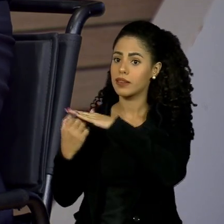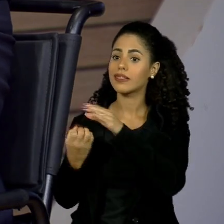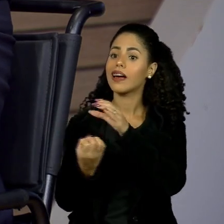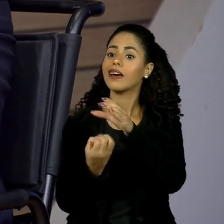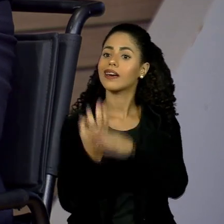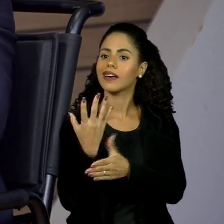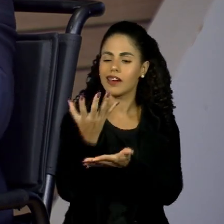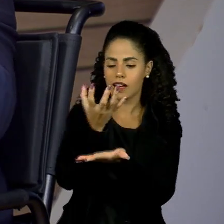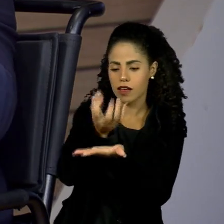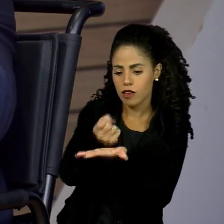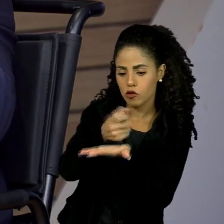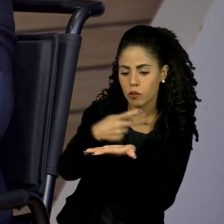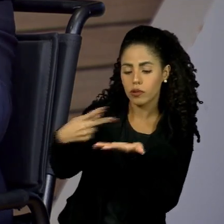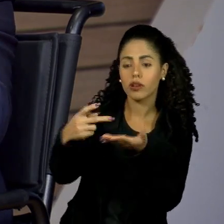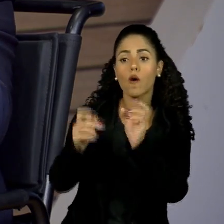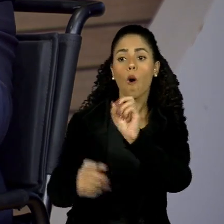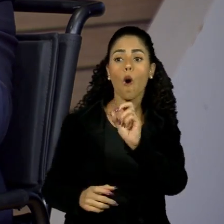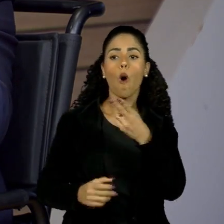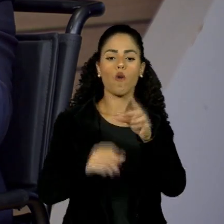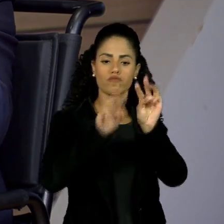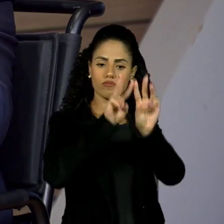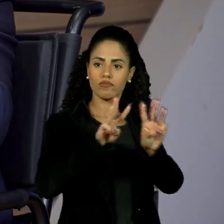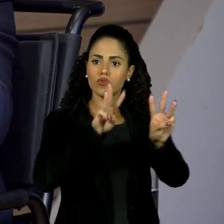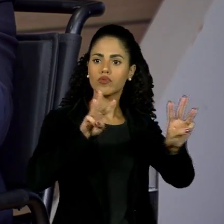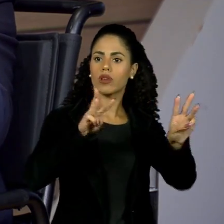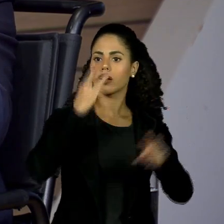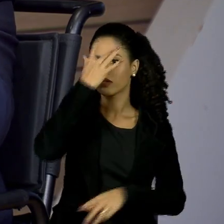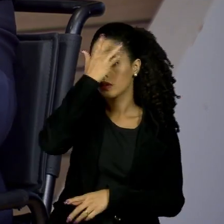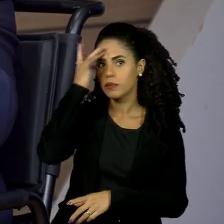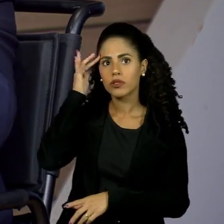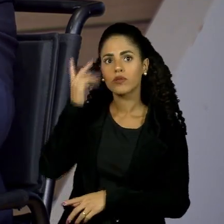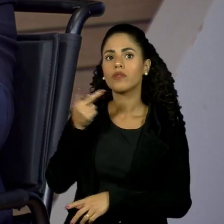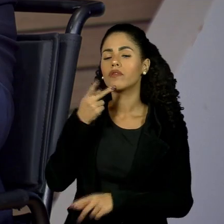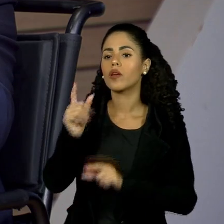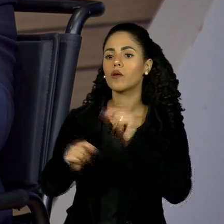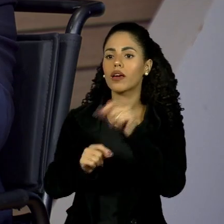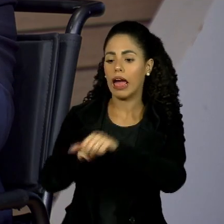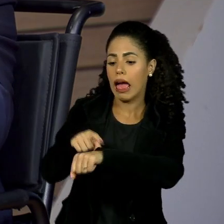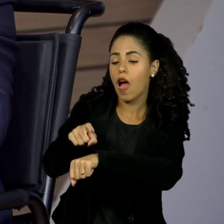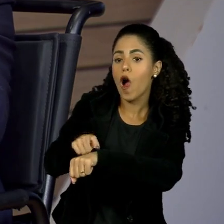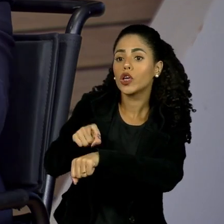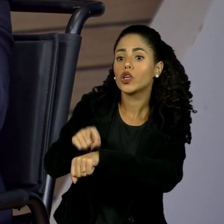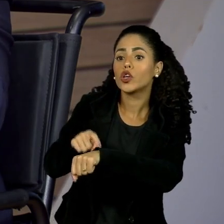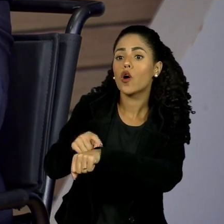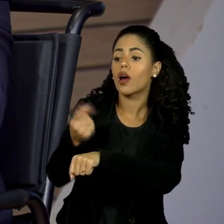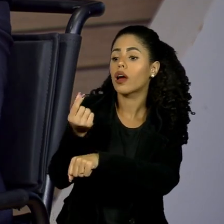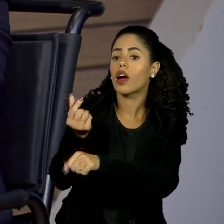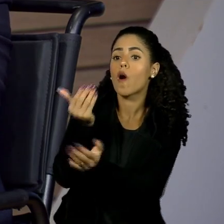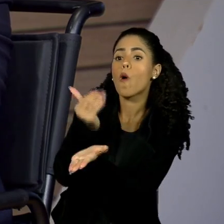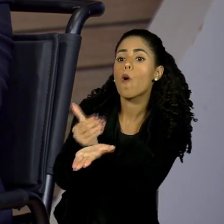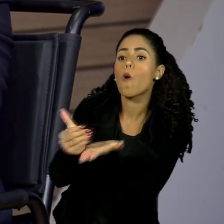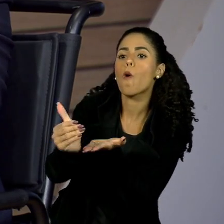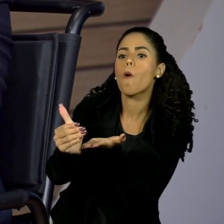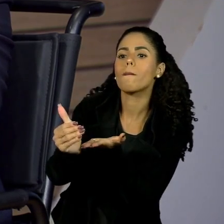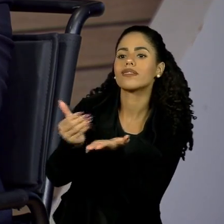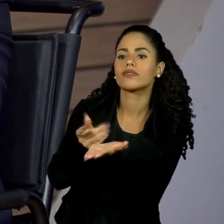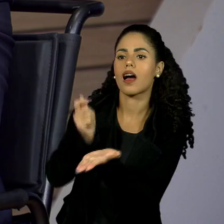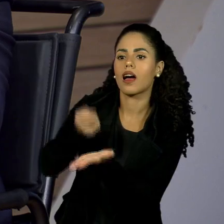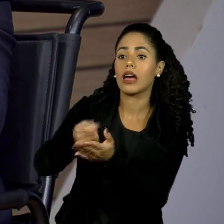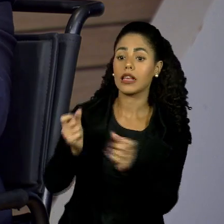aplicativo, no site, a possibilidade do apostador dizer que horas ele vai começar a apostar e que horas ele vai terminar de